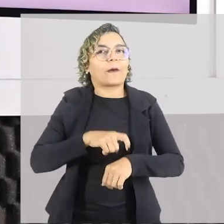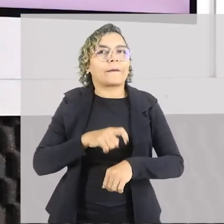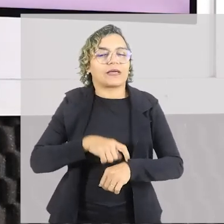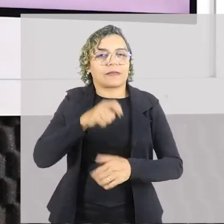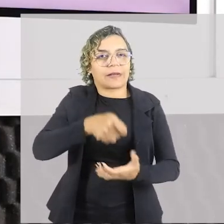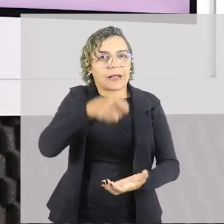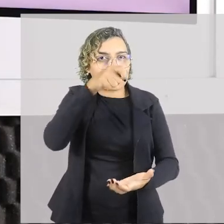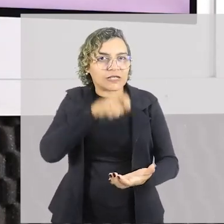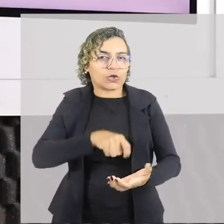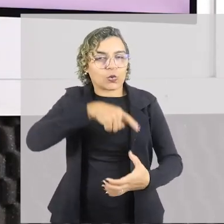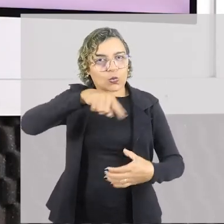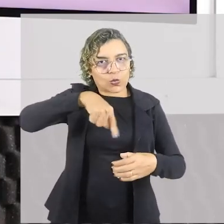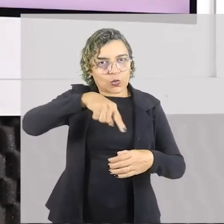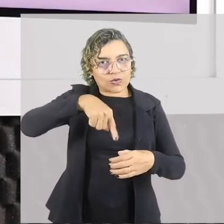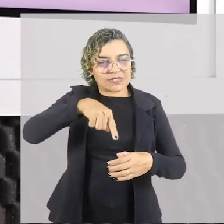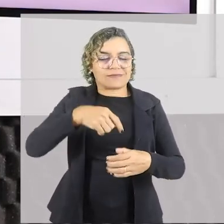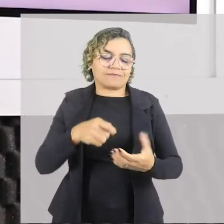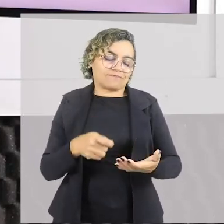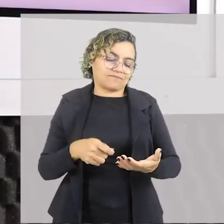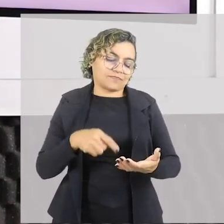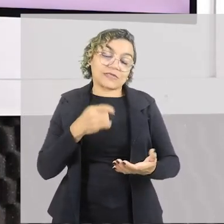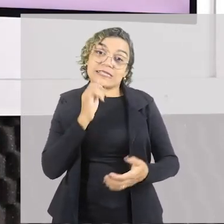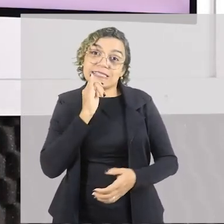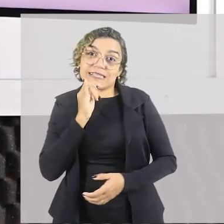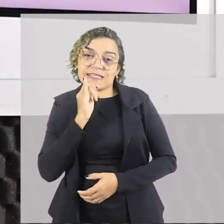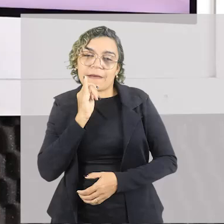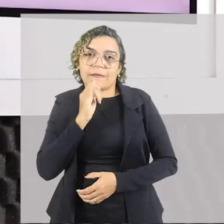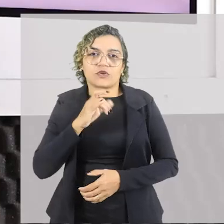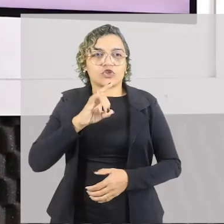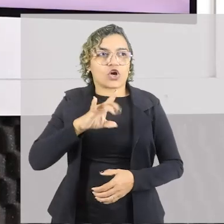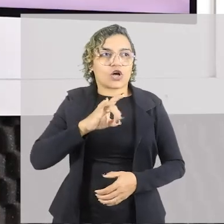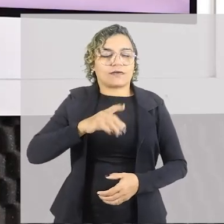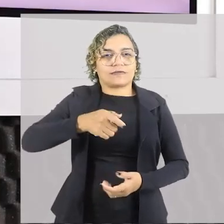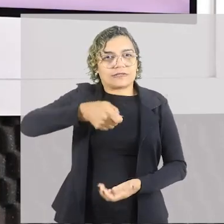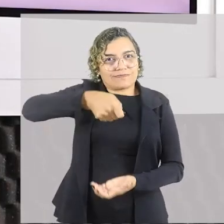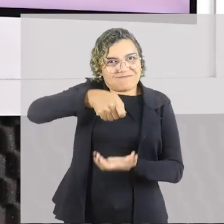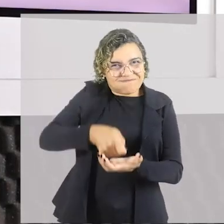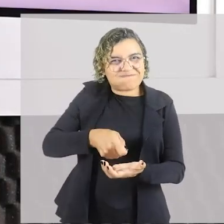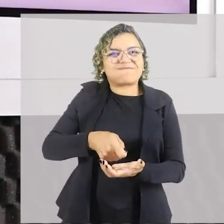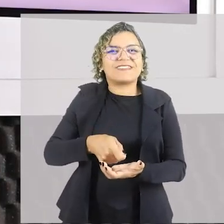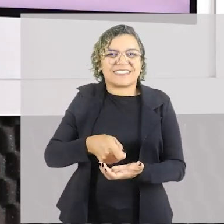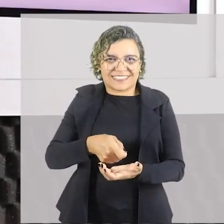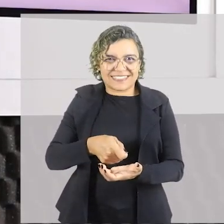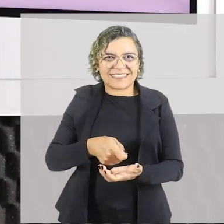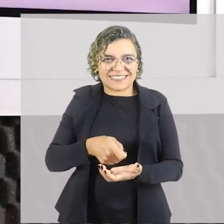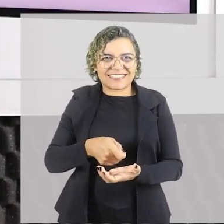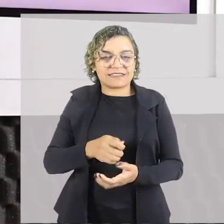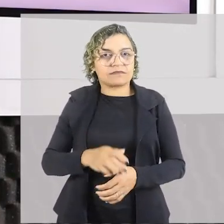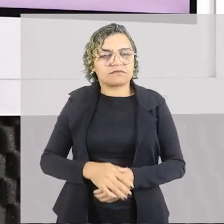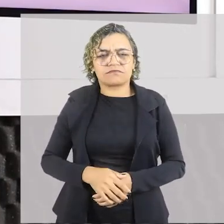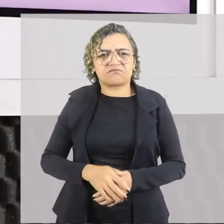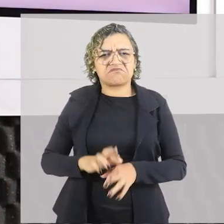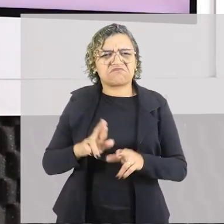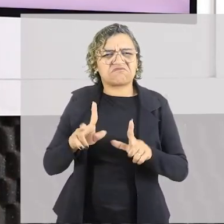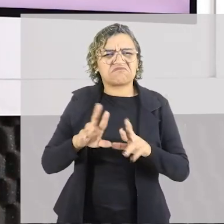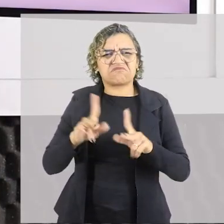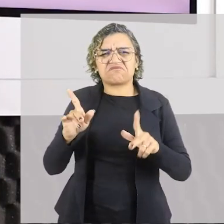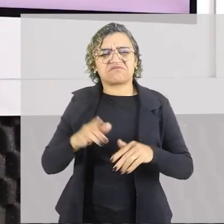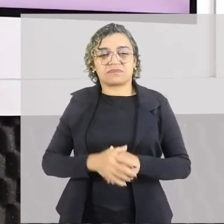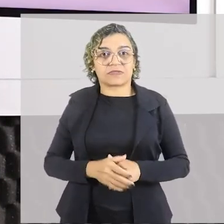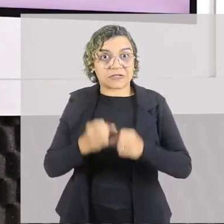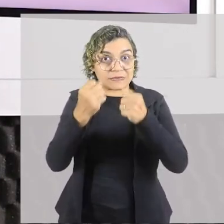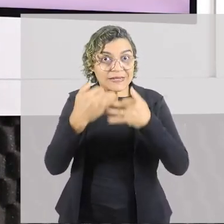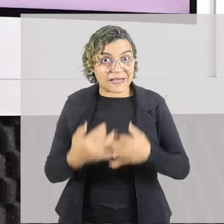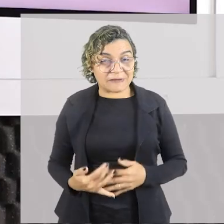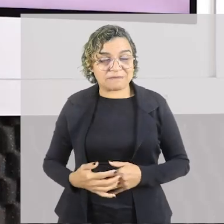engraçado. A pessoa fala assim, não, bota lá na panela de pressão. Pra dar uma pressãozinha, ainda faz assim, ó. Não tem nada a ver, pô. Deixa eu explicar uma